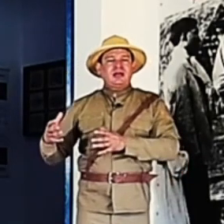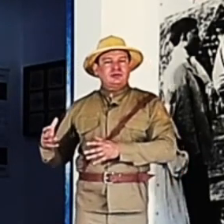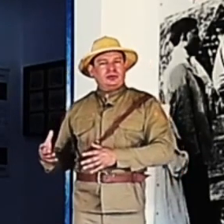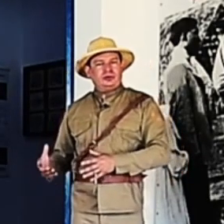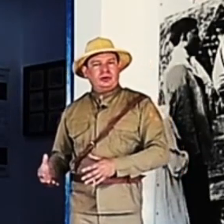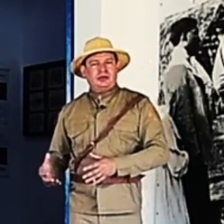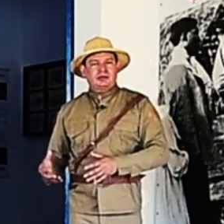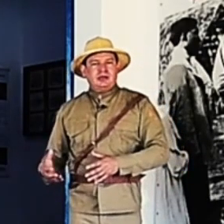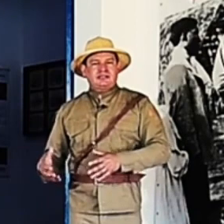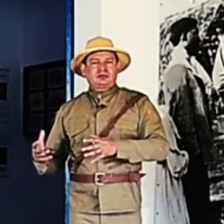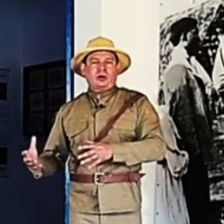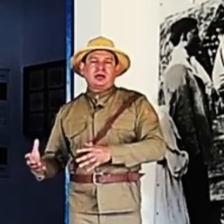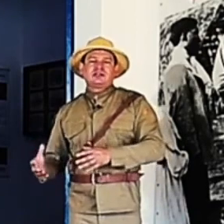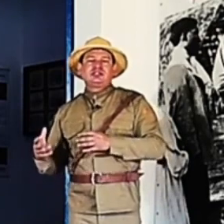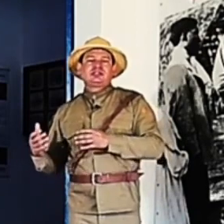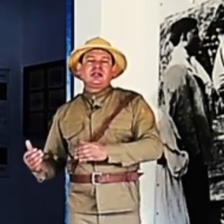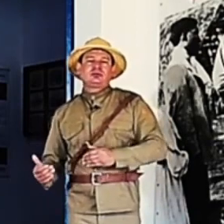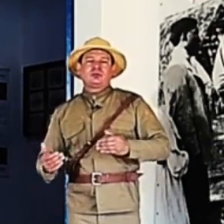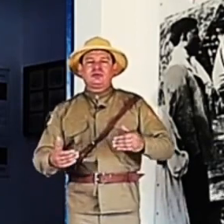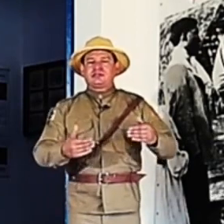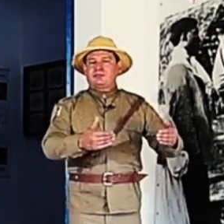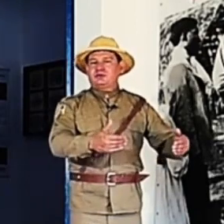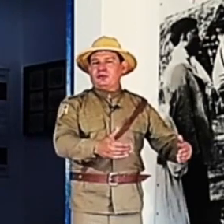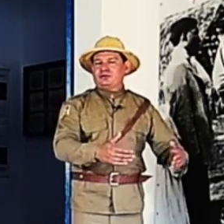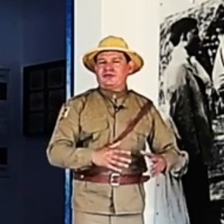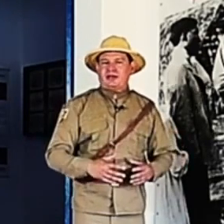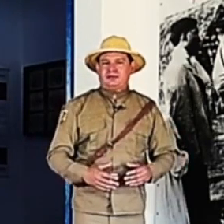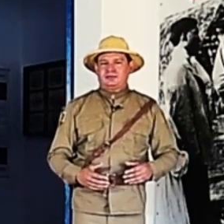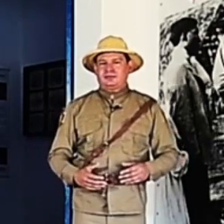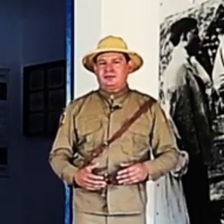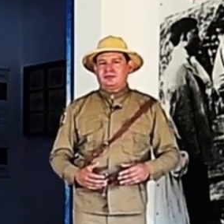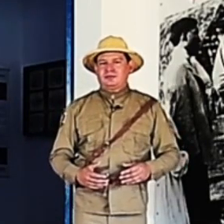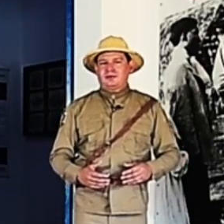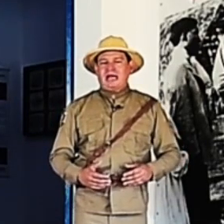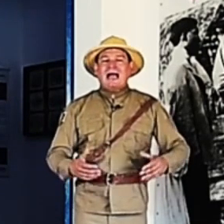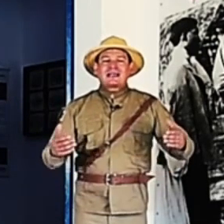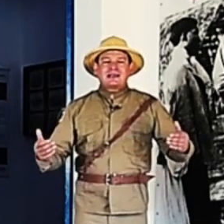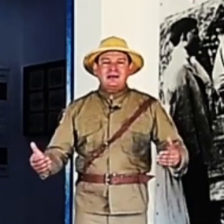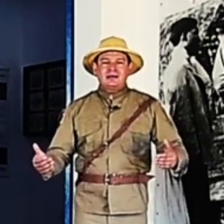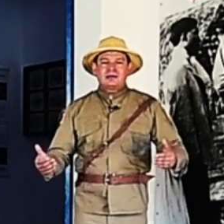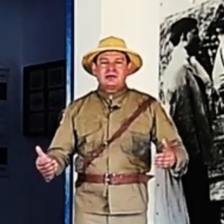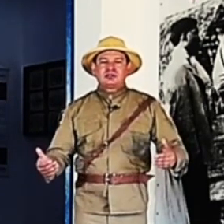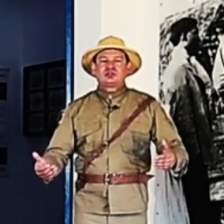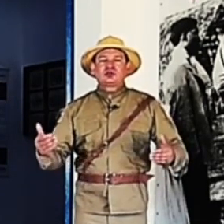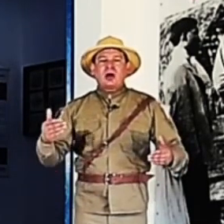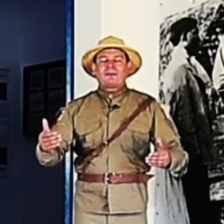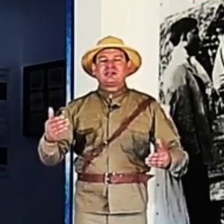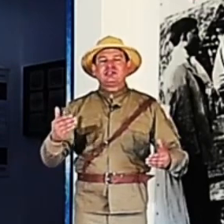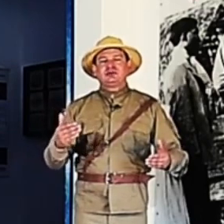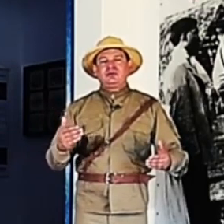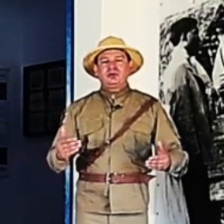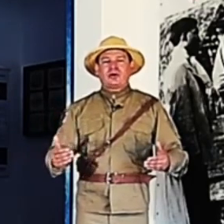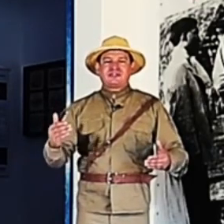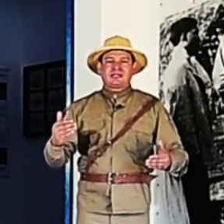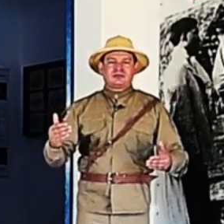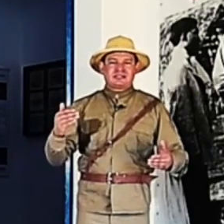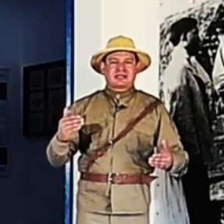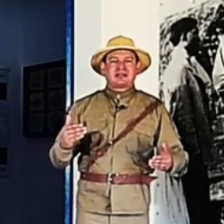1909, de um pequeno acampamento que servia para estudar o ecossistema e os povos nativos da região,